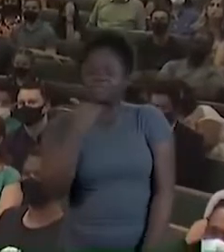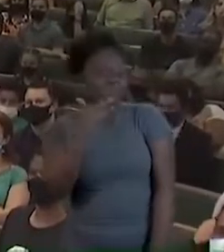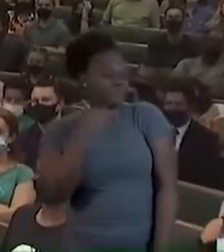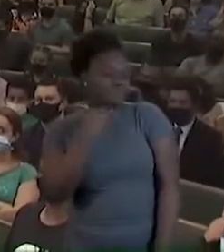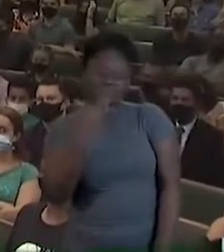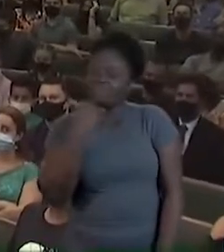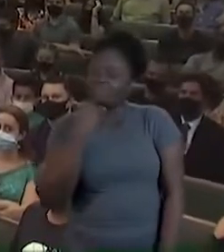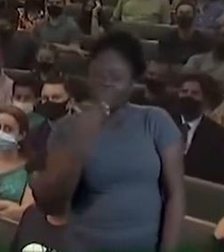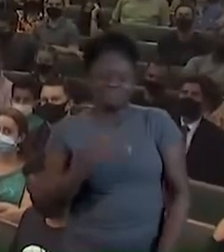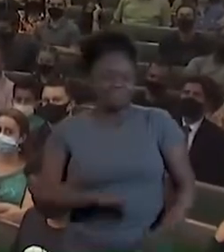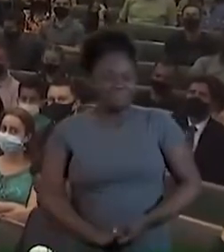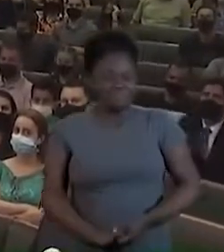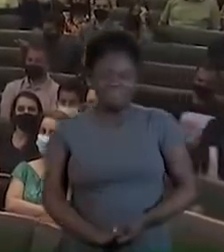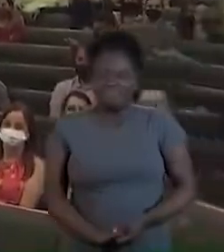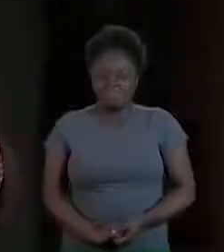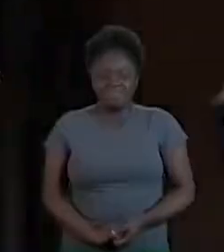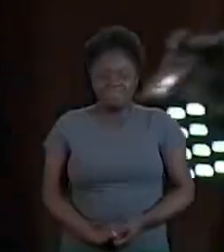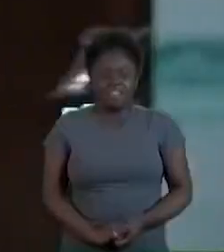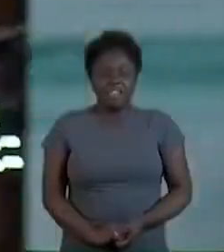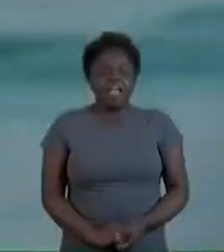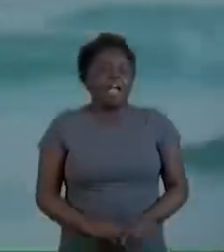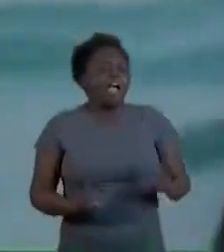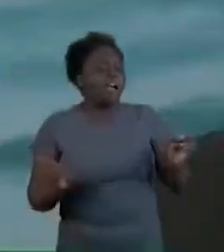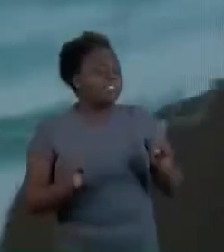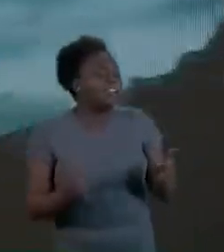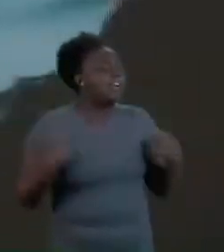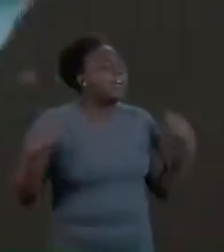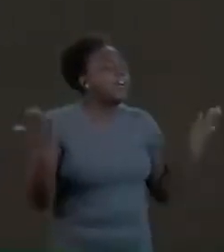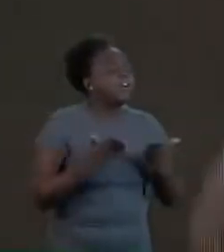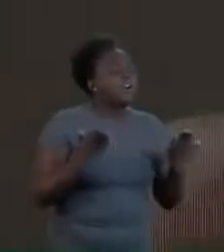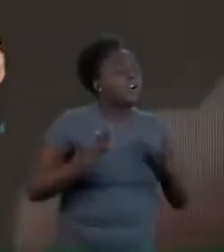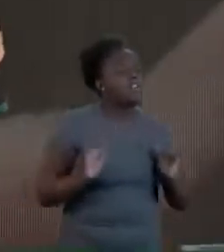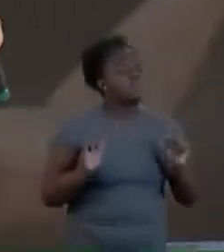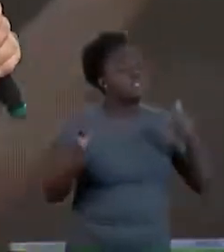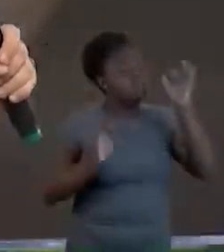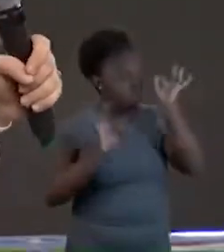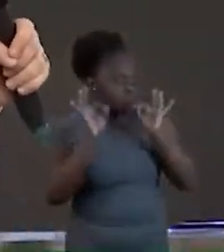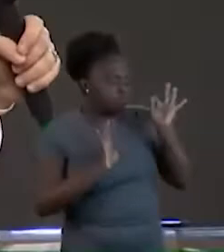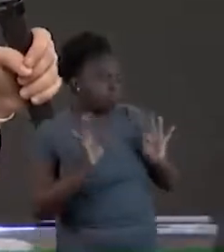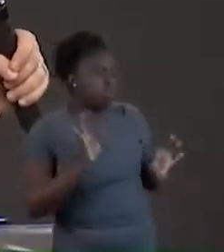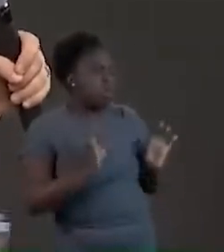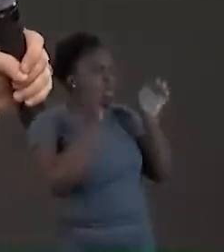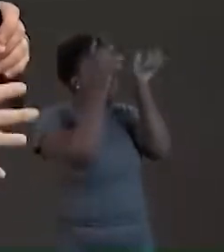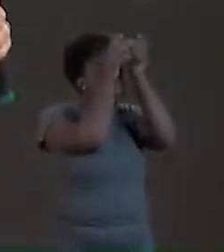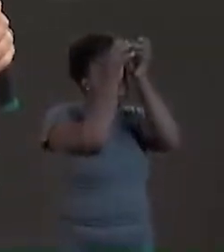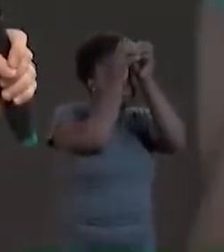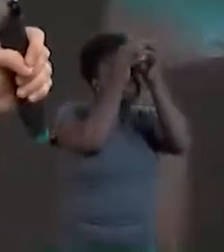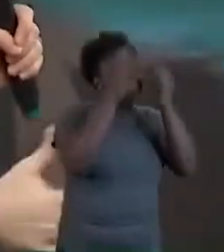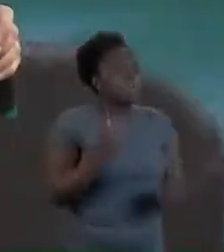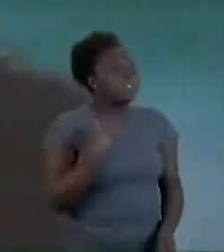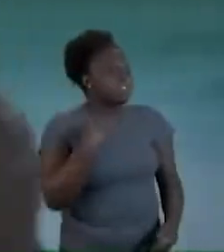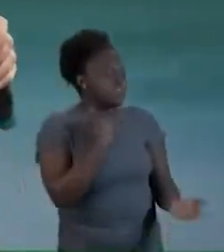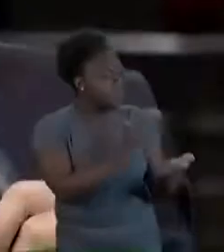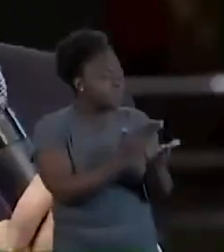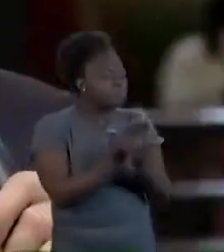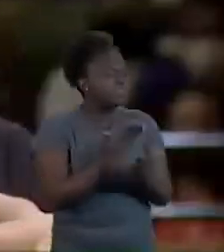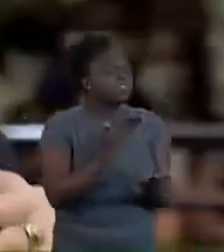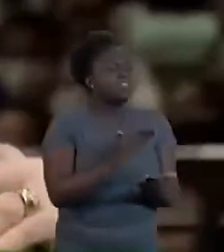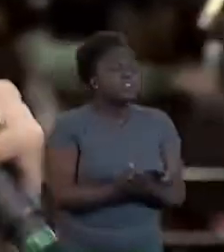adianta. Não, eu agora estou fazendo uma reformulação neuropsicológica e eu estou